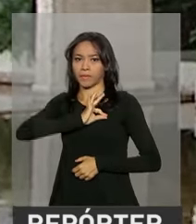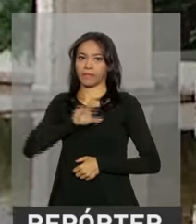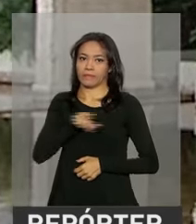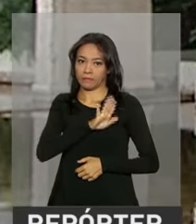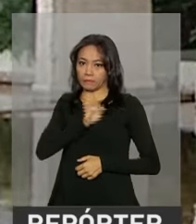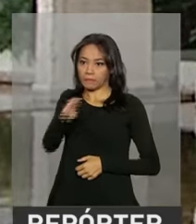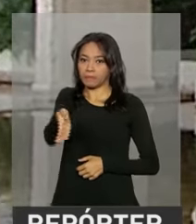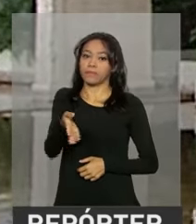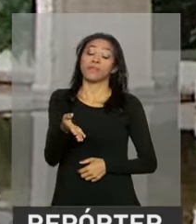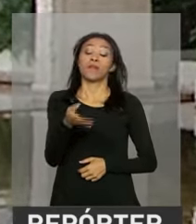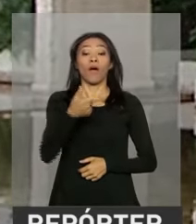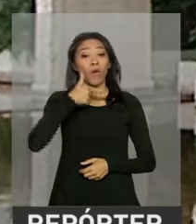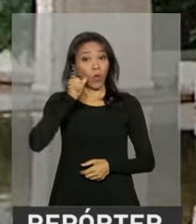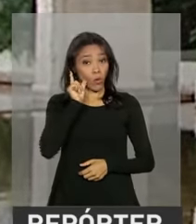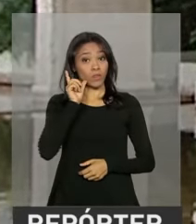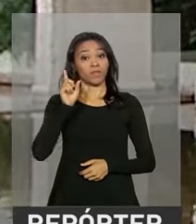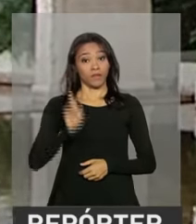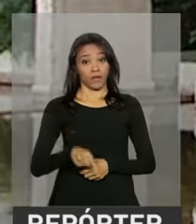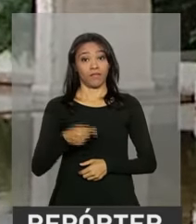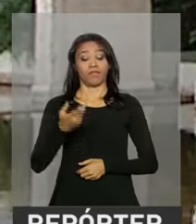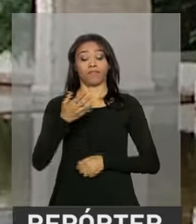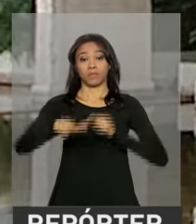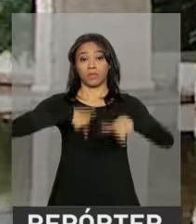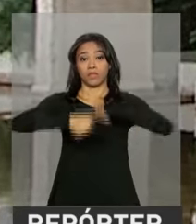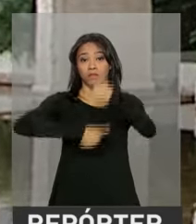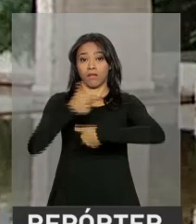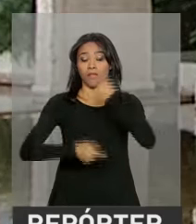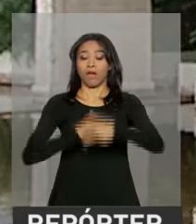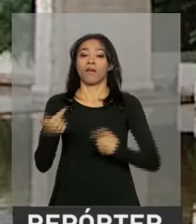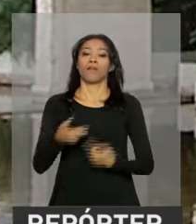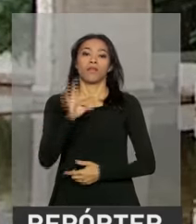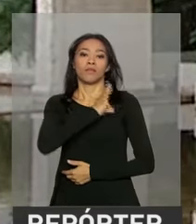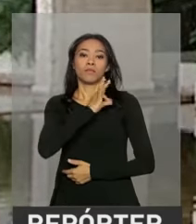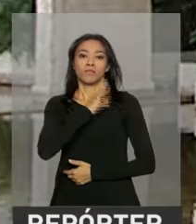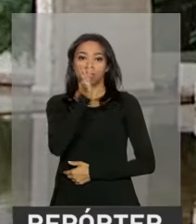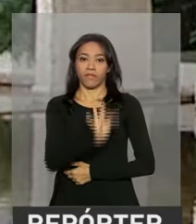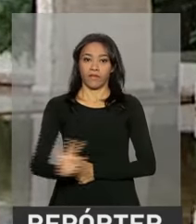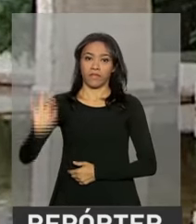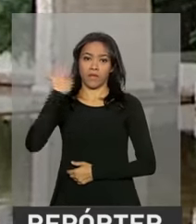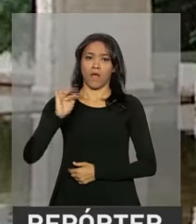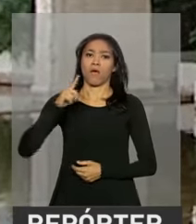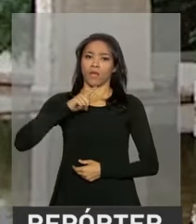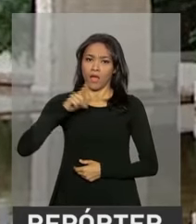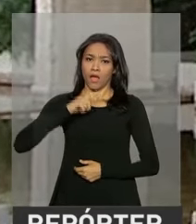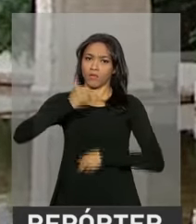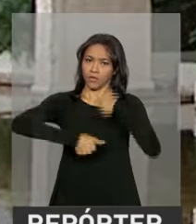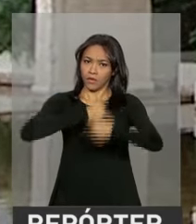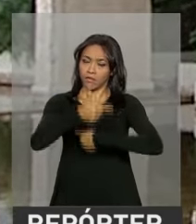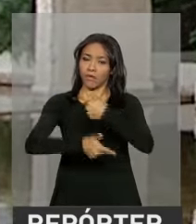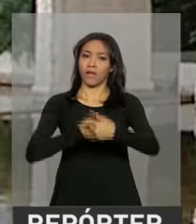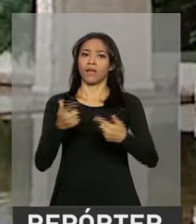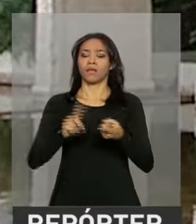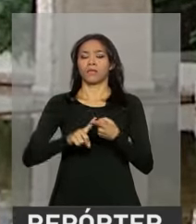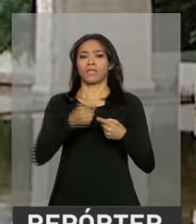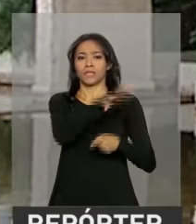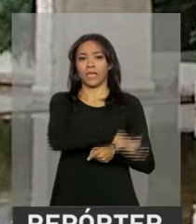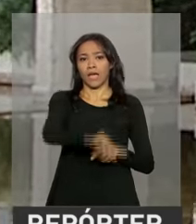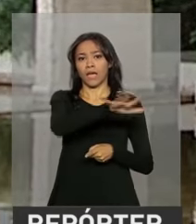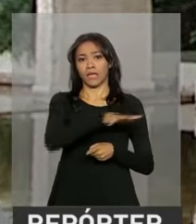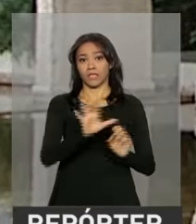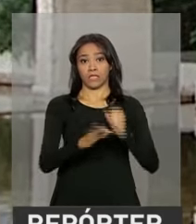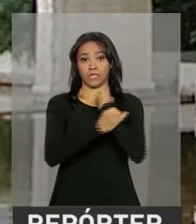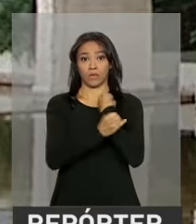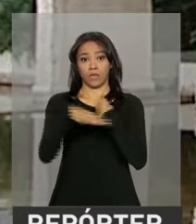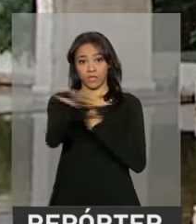foram cumpridos ontem pela Polícia Federal. Essa é uma iniciativa do governo federal que integra as áreas de segurança, defesa e inteligência